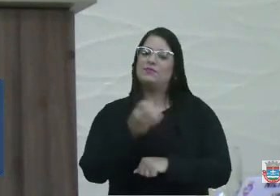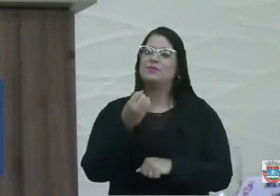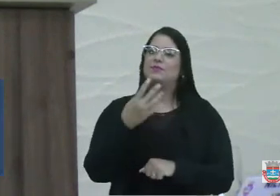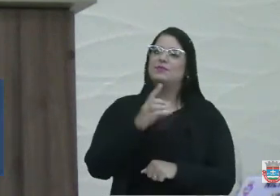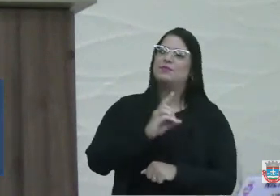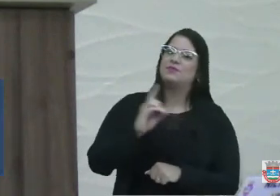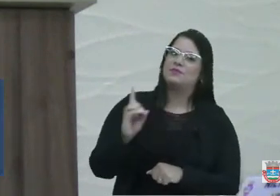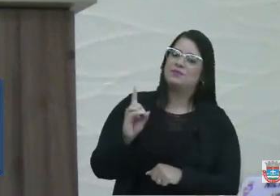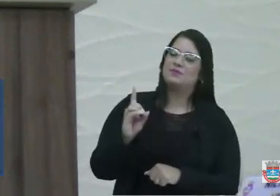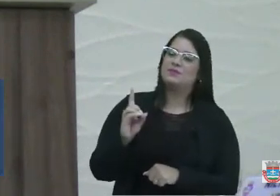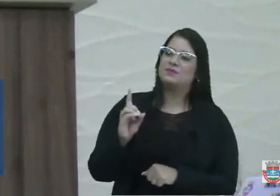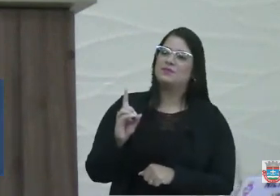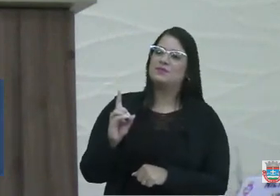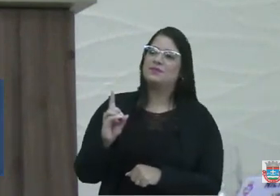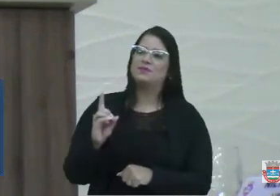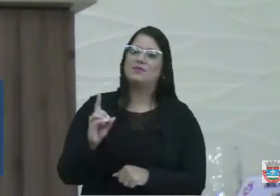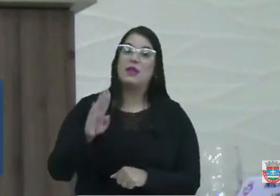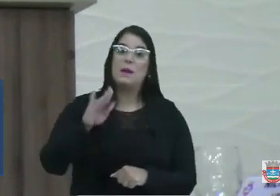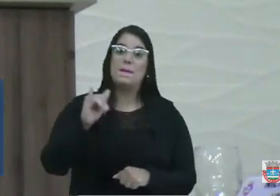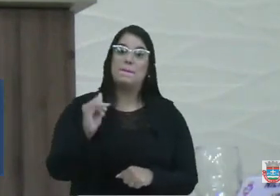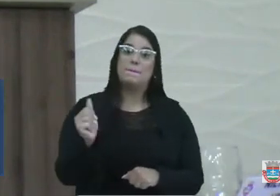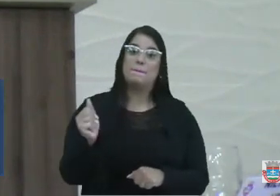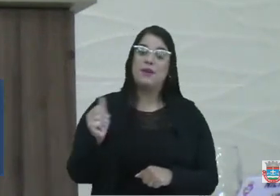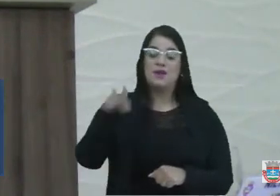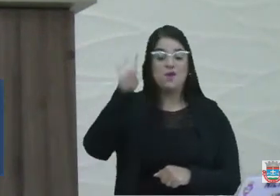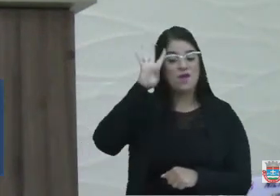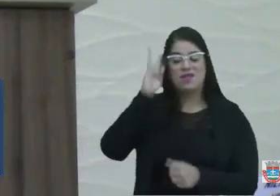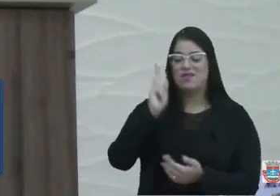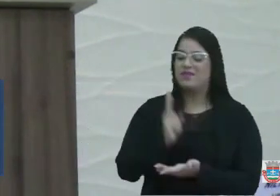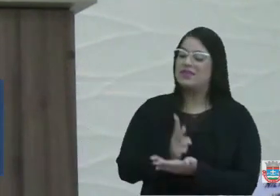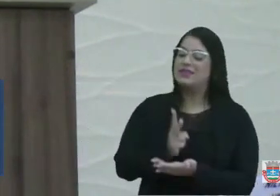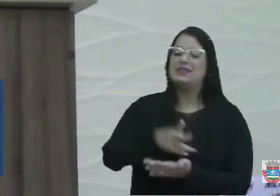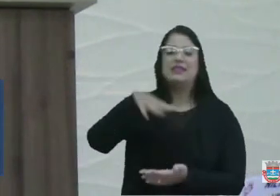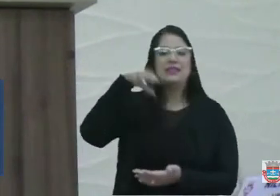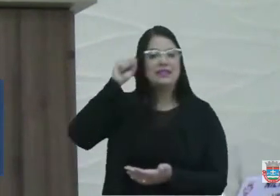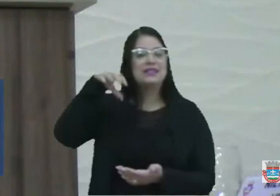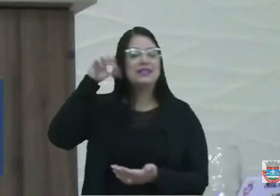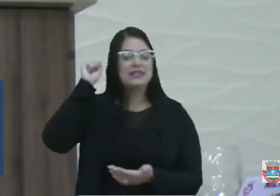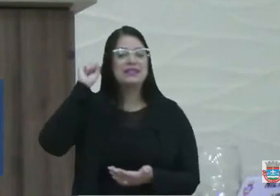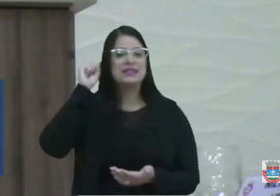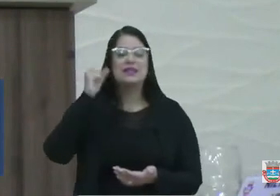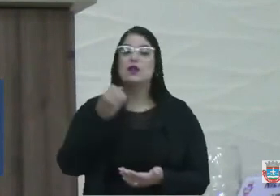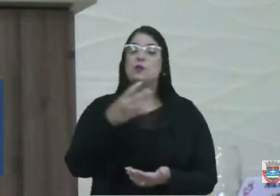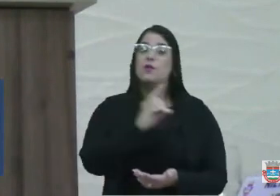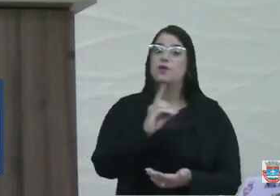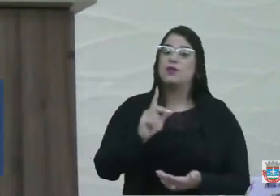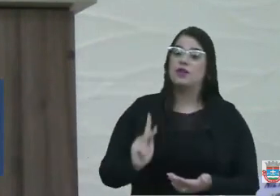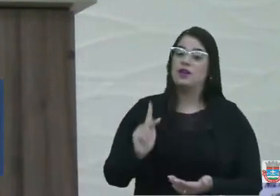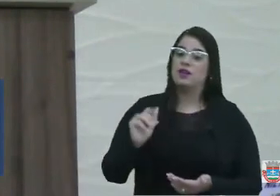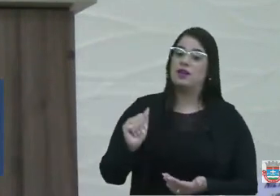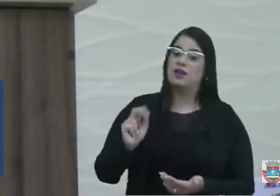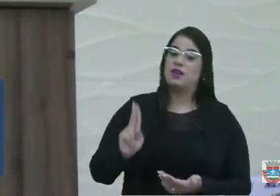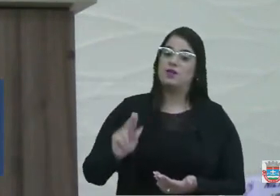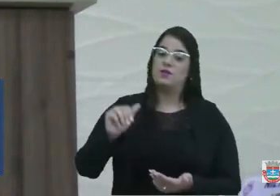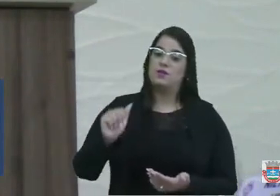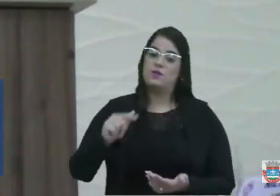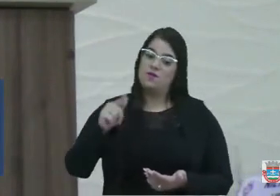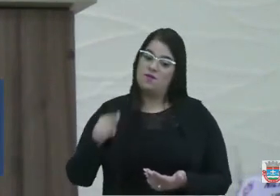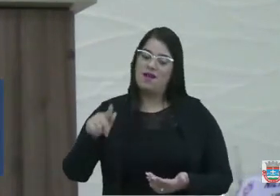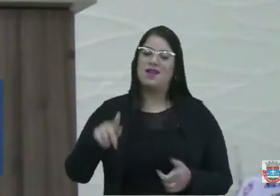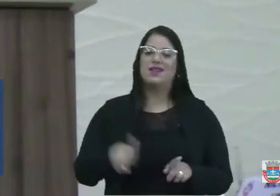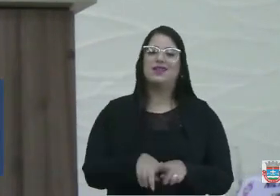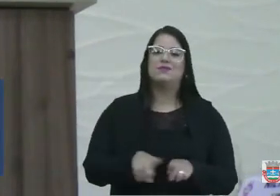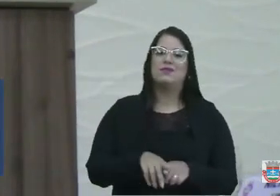Bia do Alto Santiago, que nos escuta toda quarta-feira. Bom dia a Cauã, que nos escuta também. A